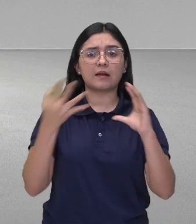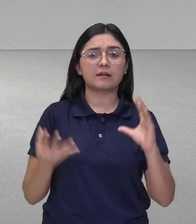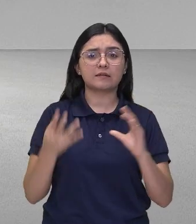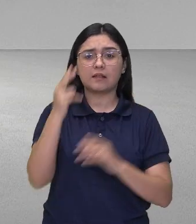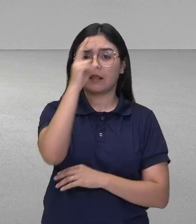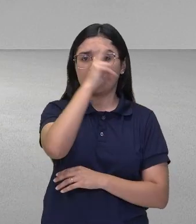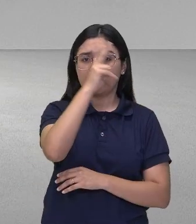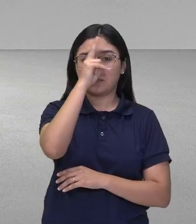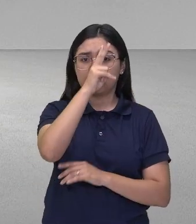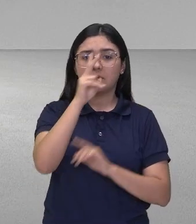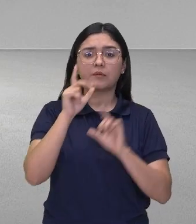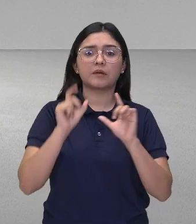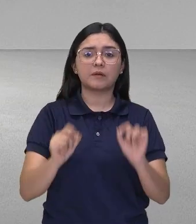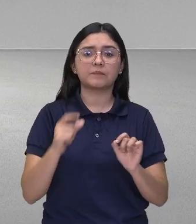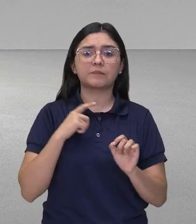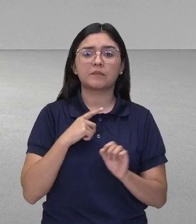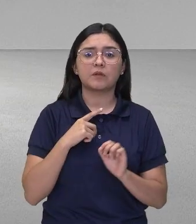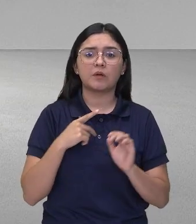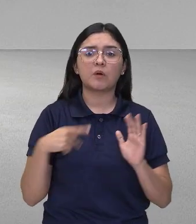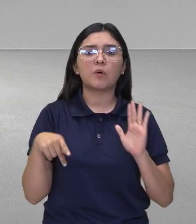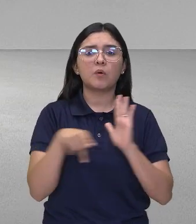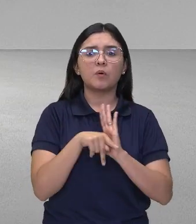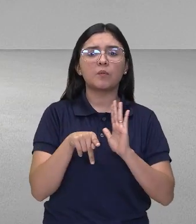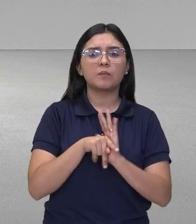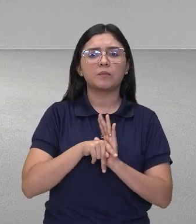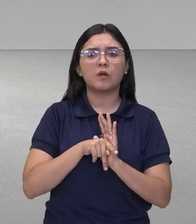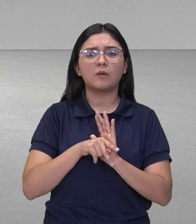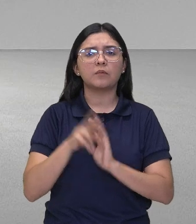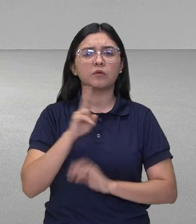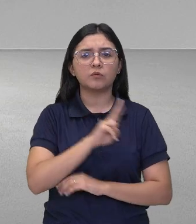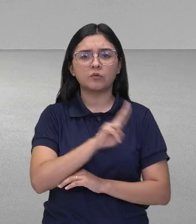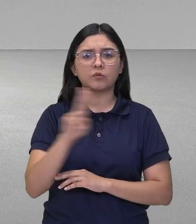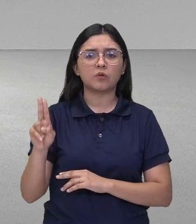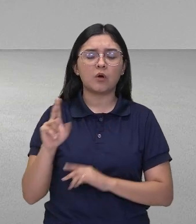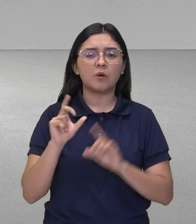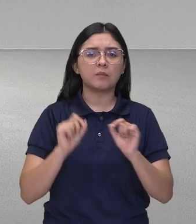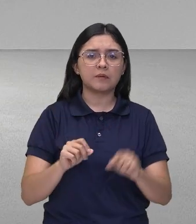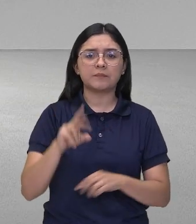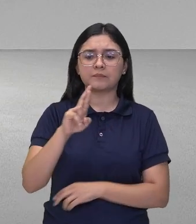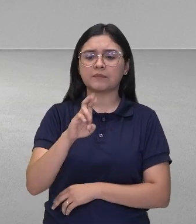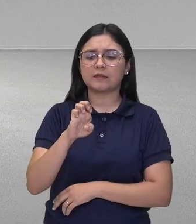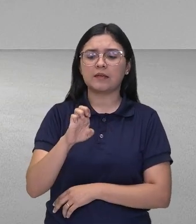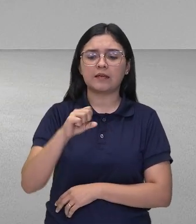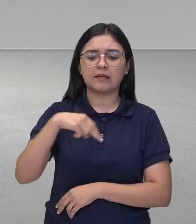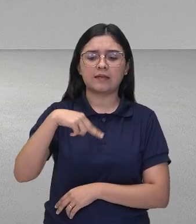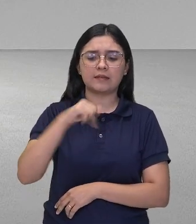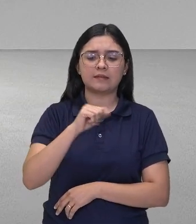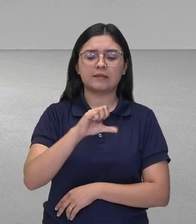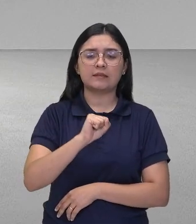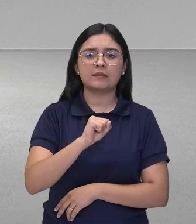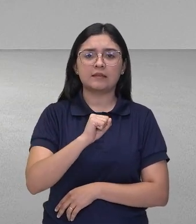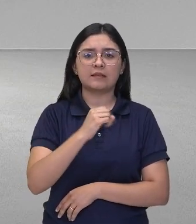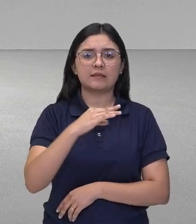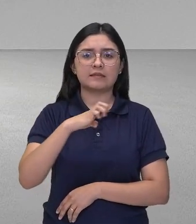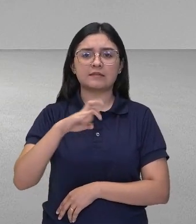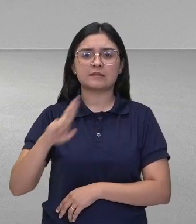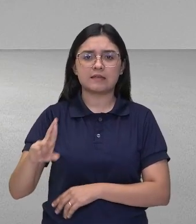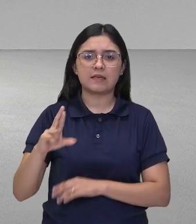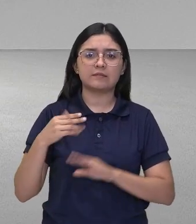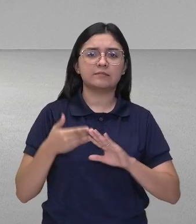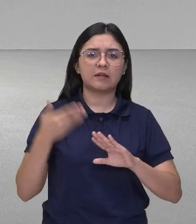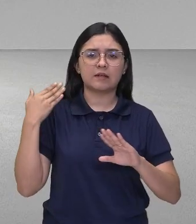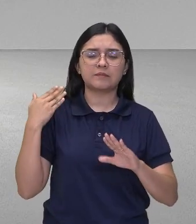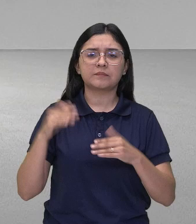lembram o quê? Inclusive, o próprio termo renascimento é renascer para quê? Lá para, então, a antiguidade. E